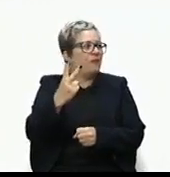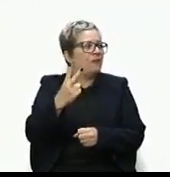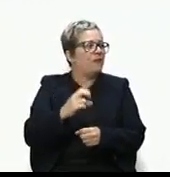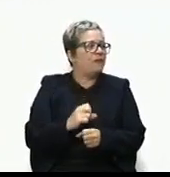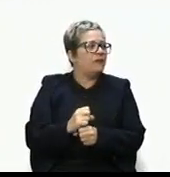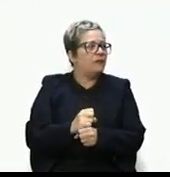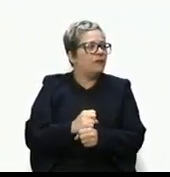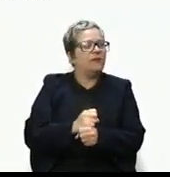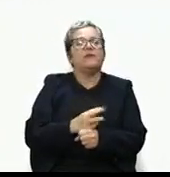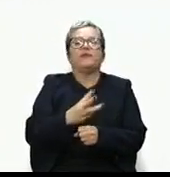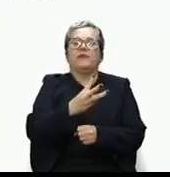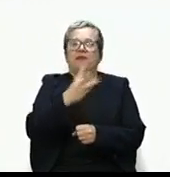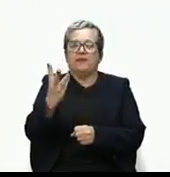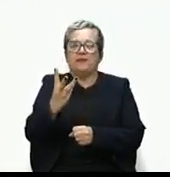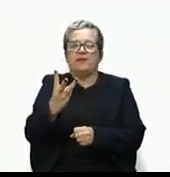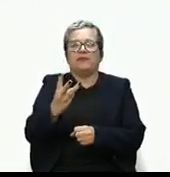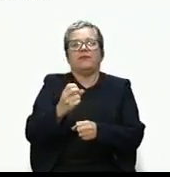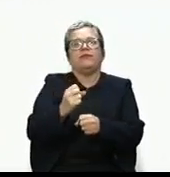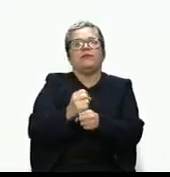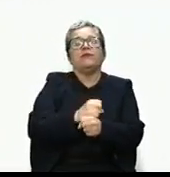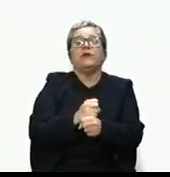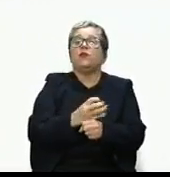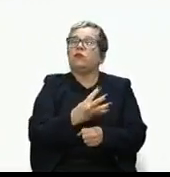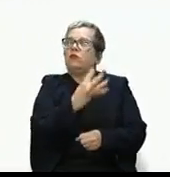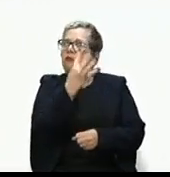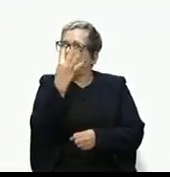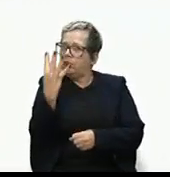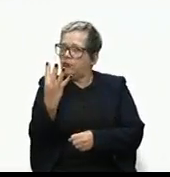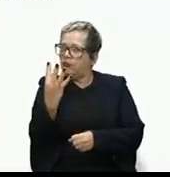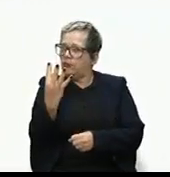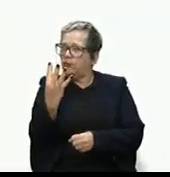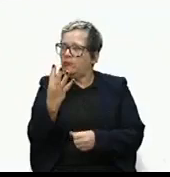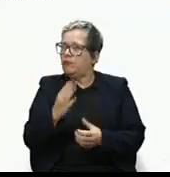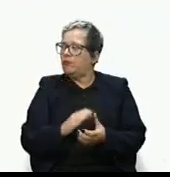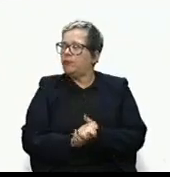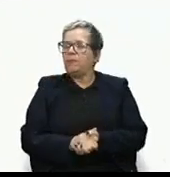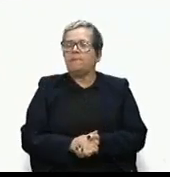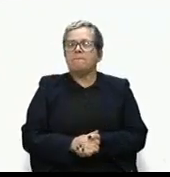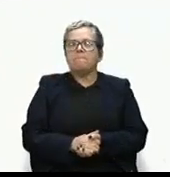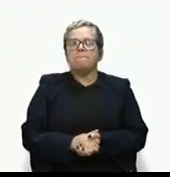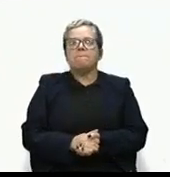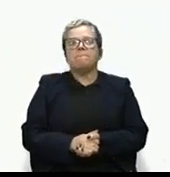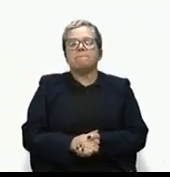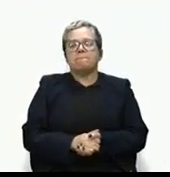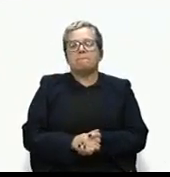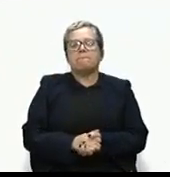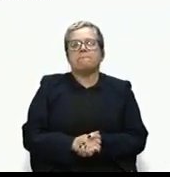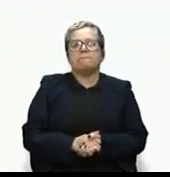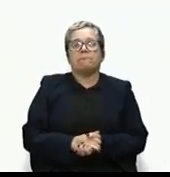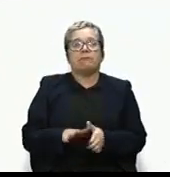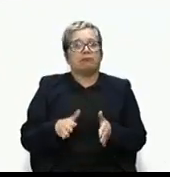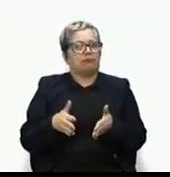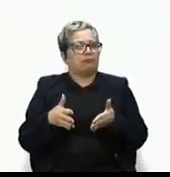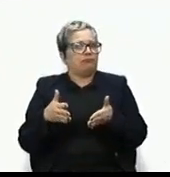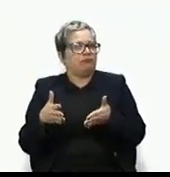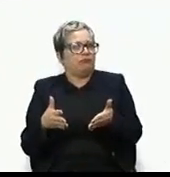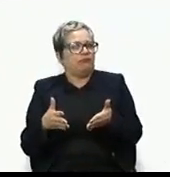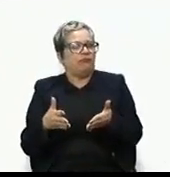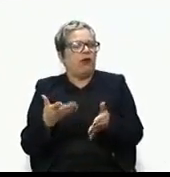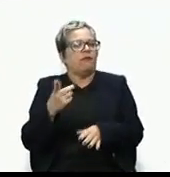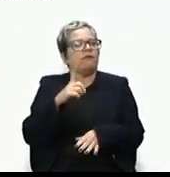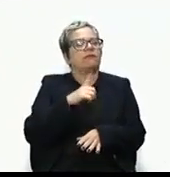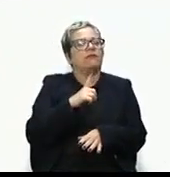2, ano 3 e ano 4. Então, o que que